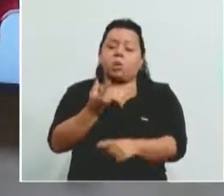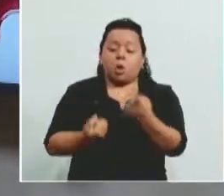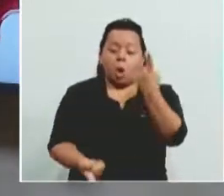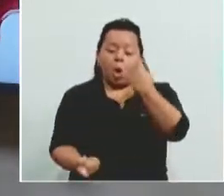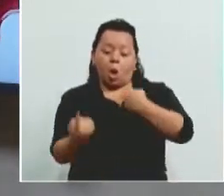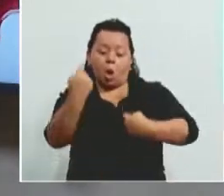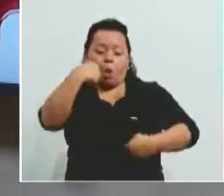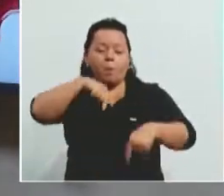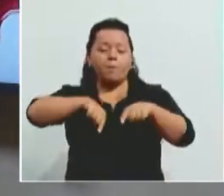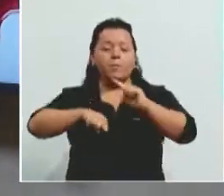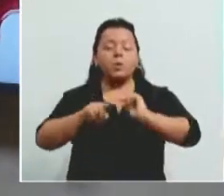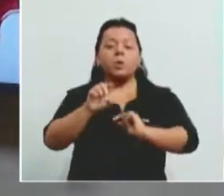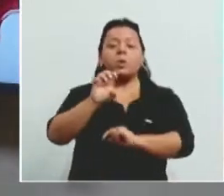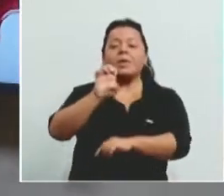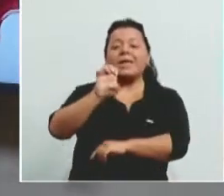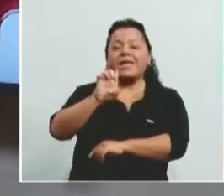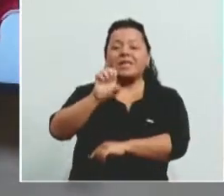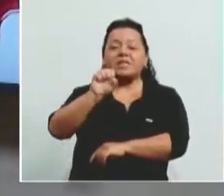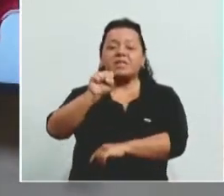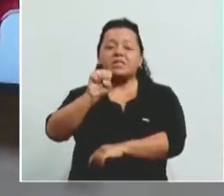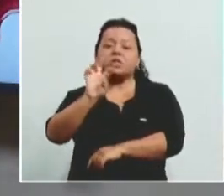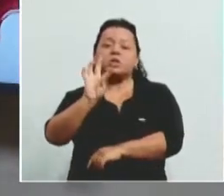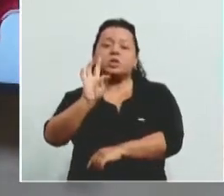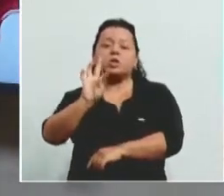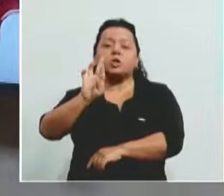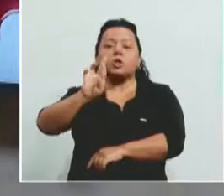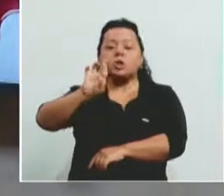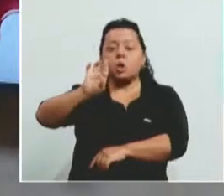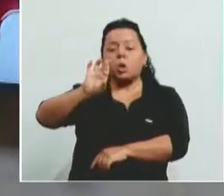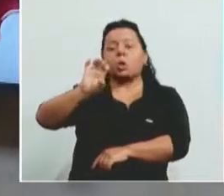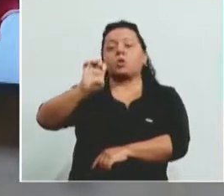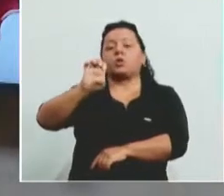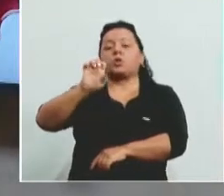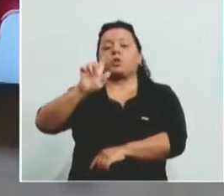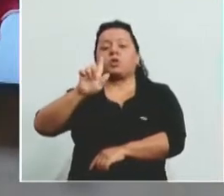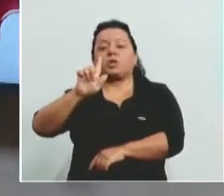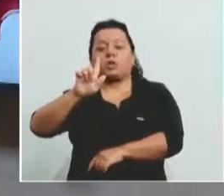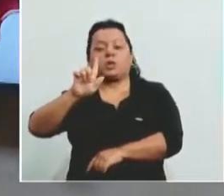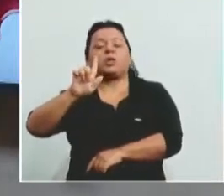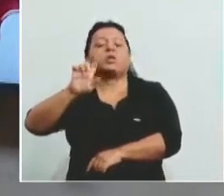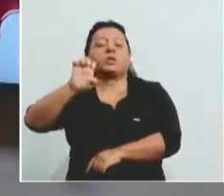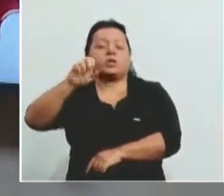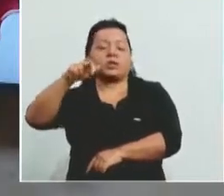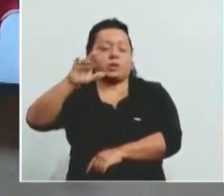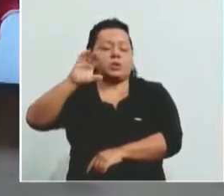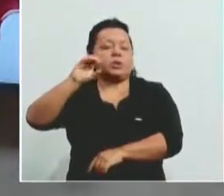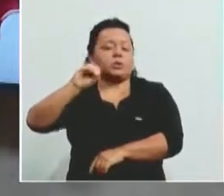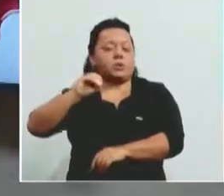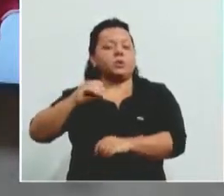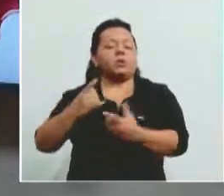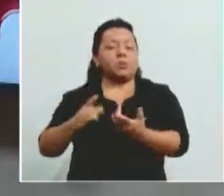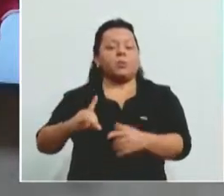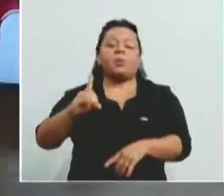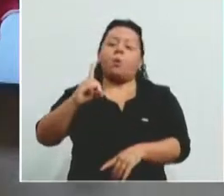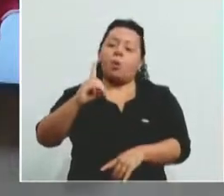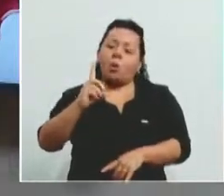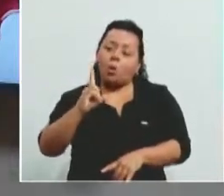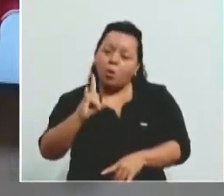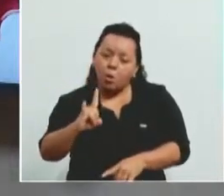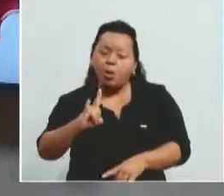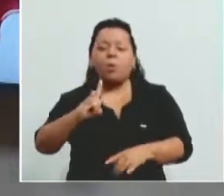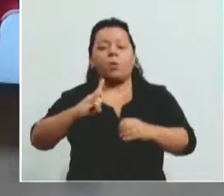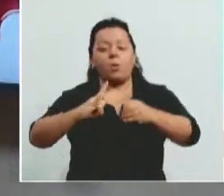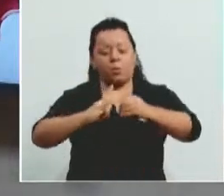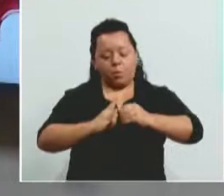o endométrio, por conta dos nossos ciclos, ele vai sofrer alterações para receber neném ou não receber neném, acontece